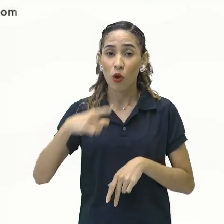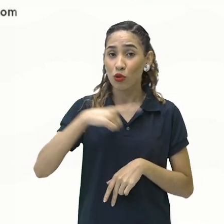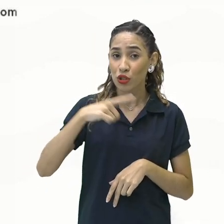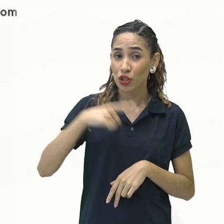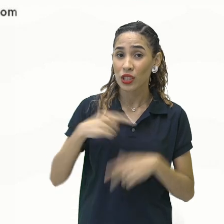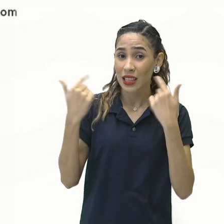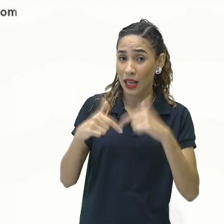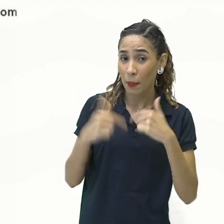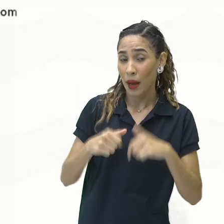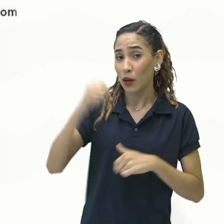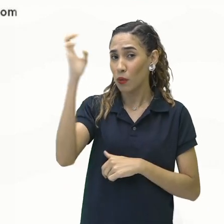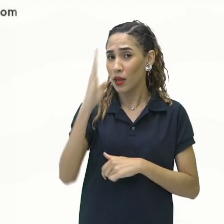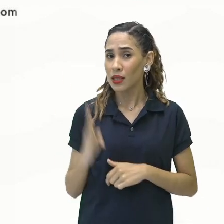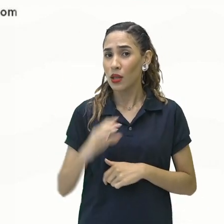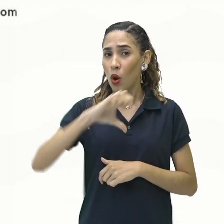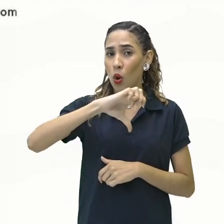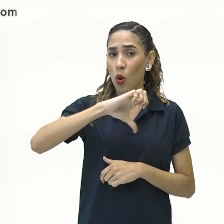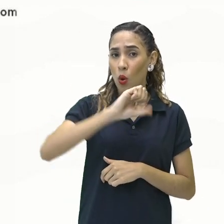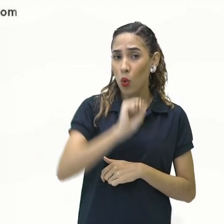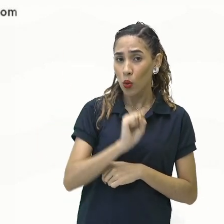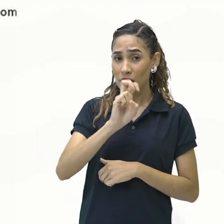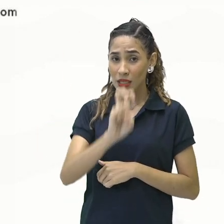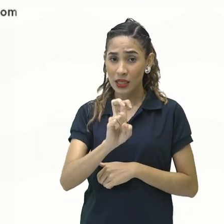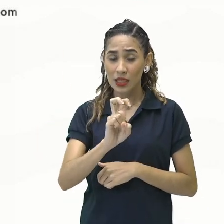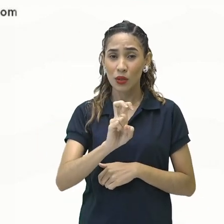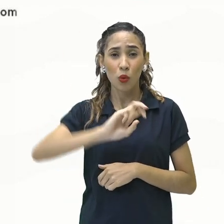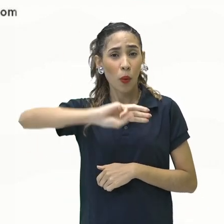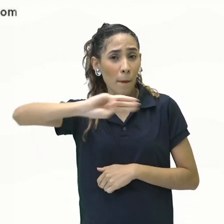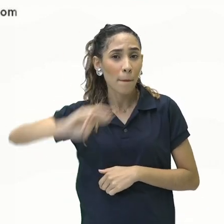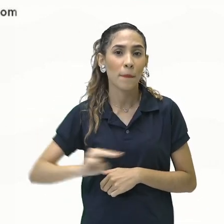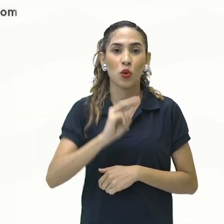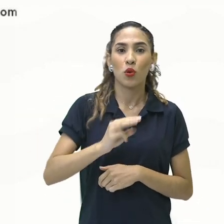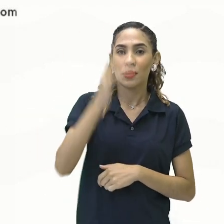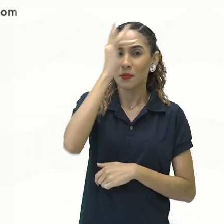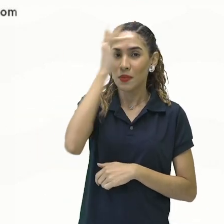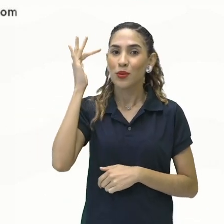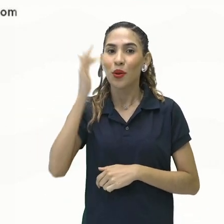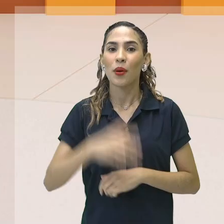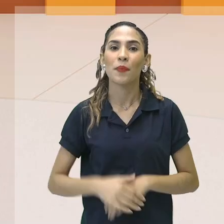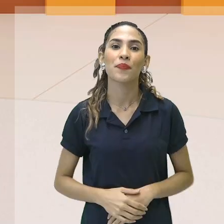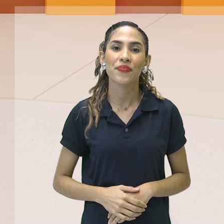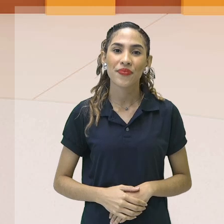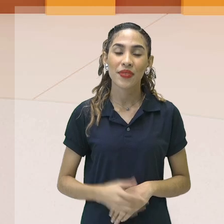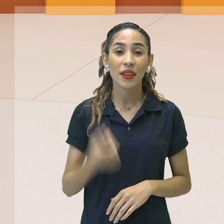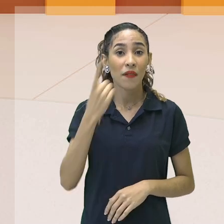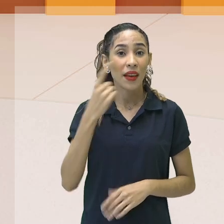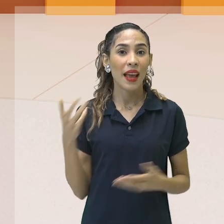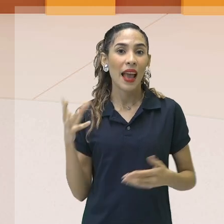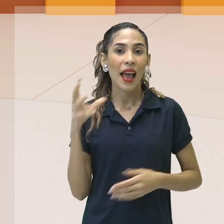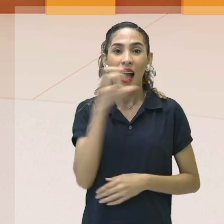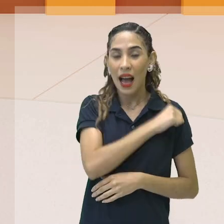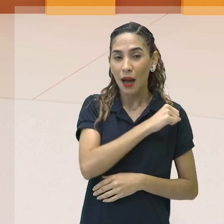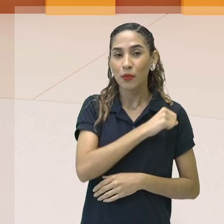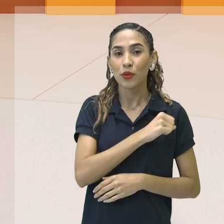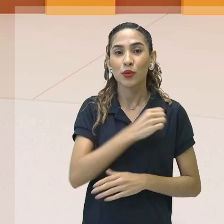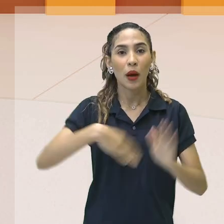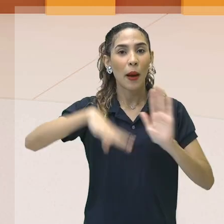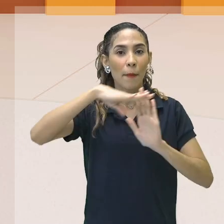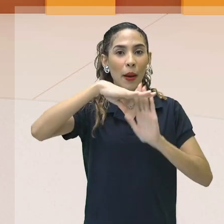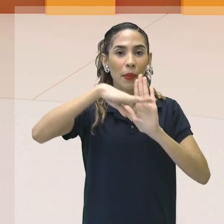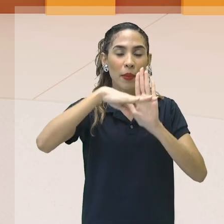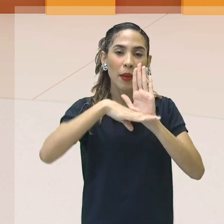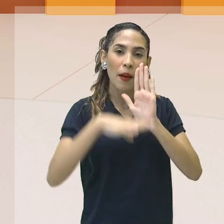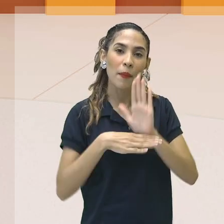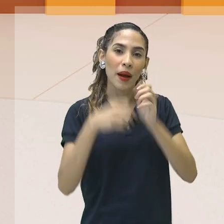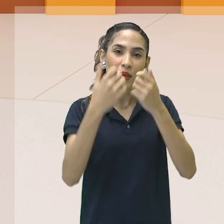Brasil é cerca de 85 milhões de pessoas. A gente vai dar uma olhadinha rápida aqui sobre essas categorias, quando a gente fala